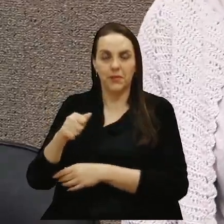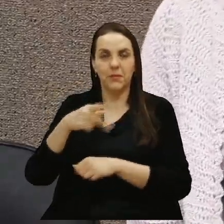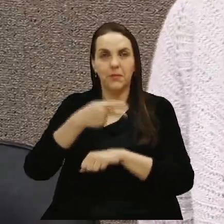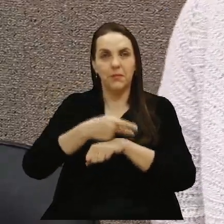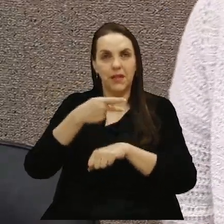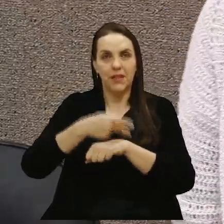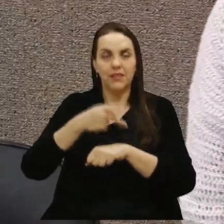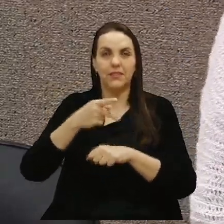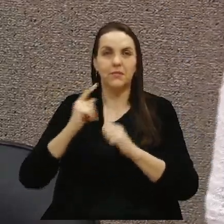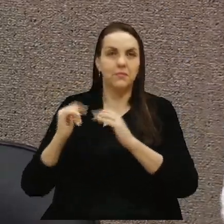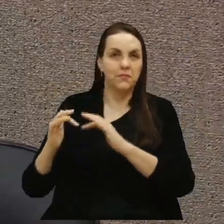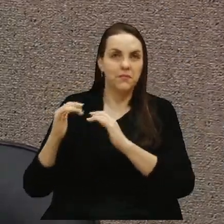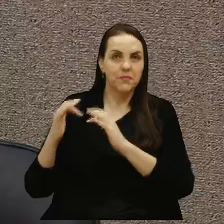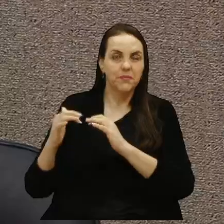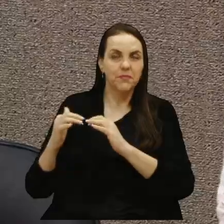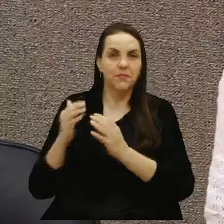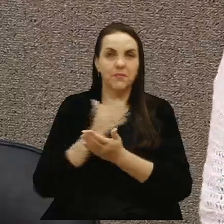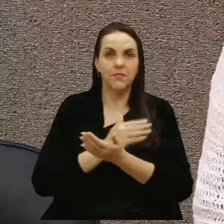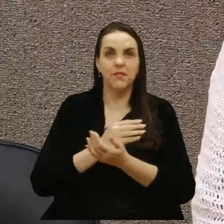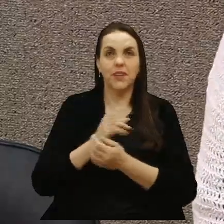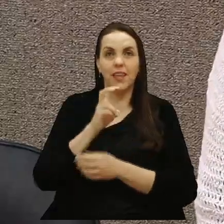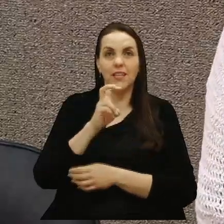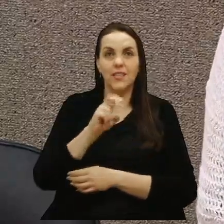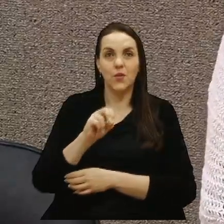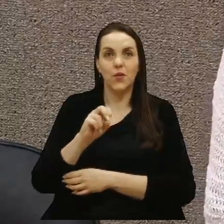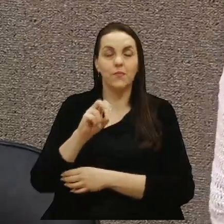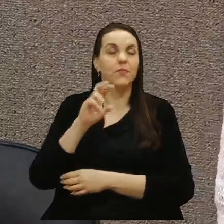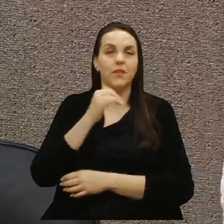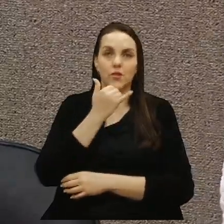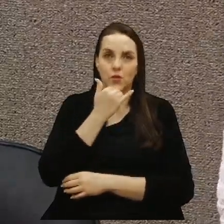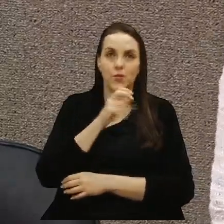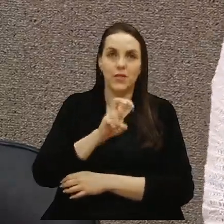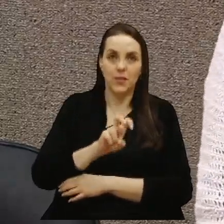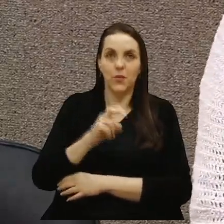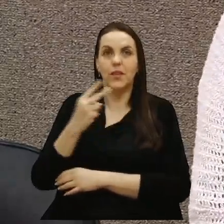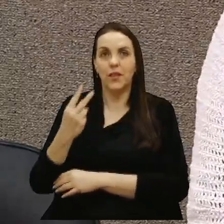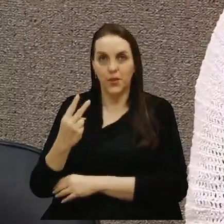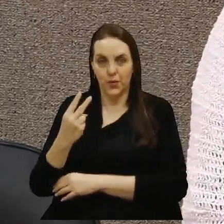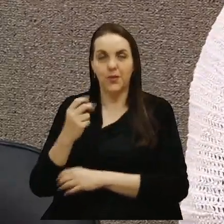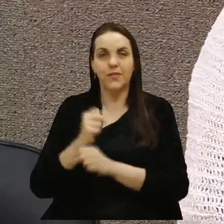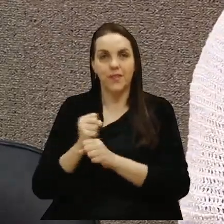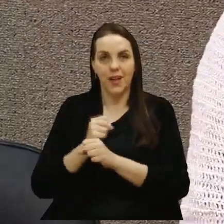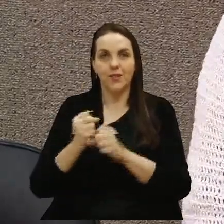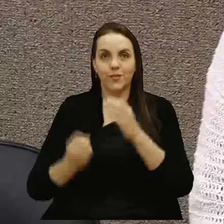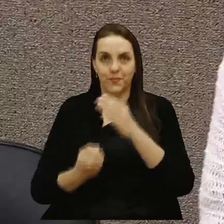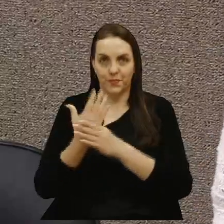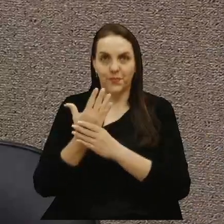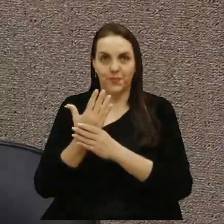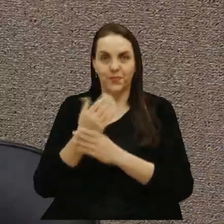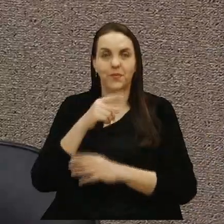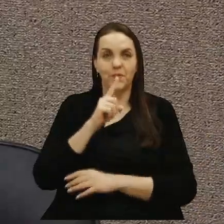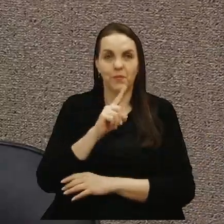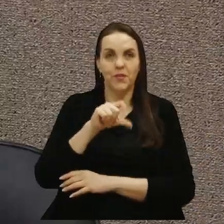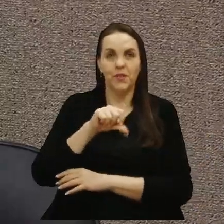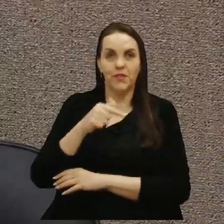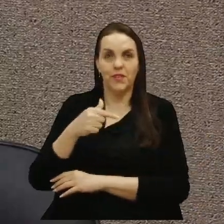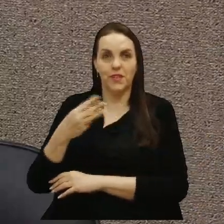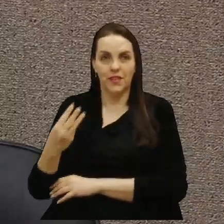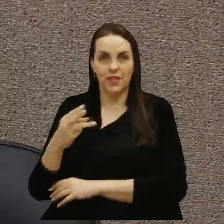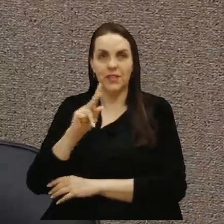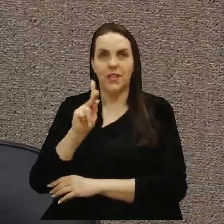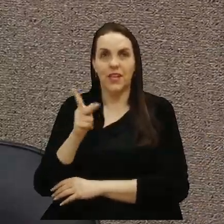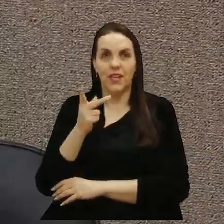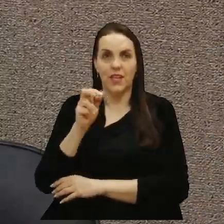agora nesse início do mês 52 anos de fundação. Ela que foi fundada lá em 73 pelo seu Hermenegildo